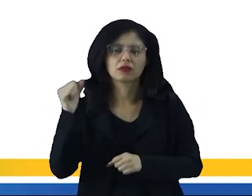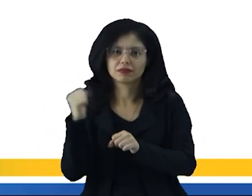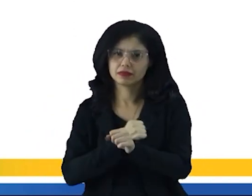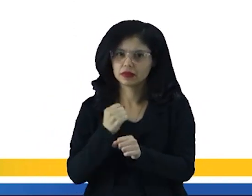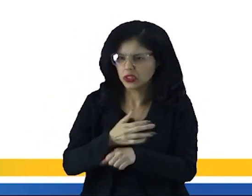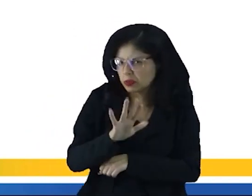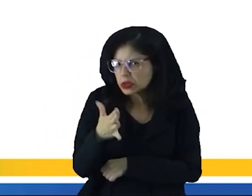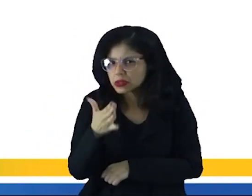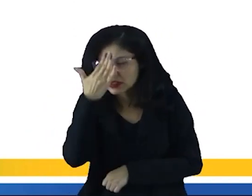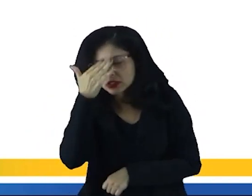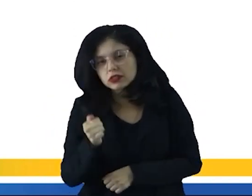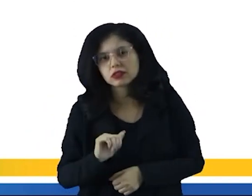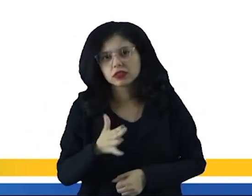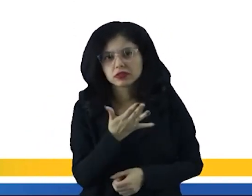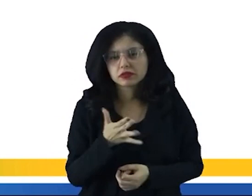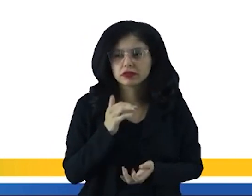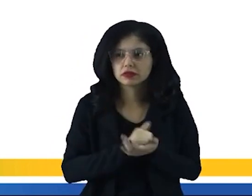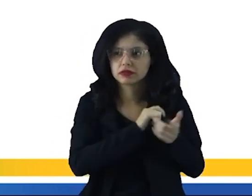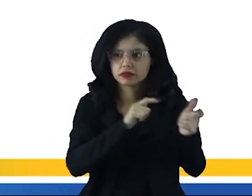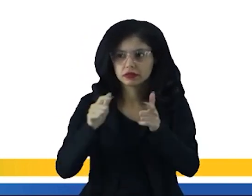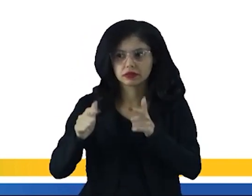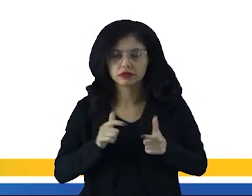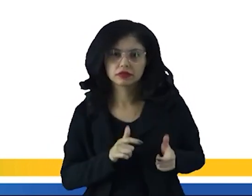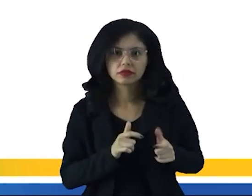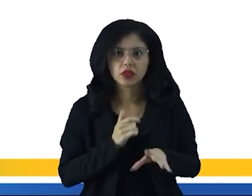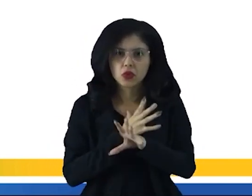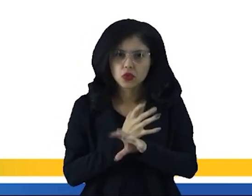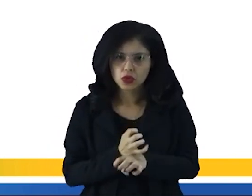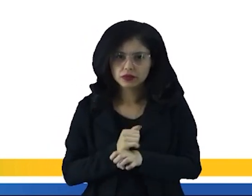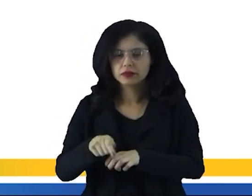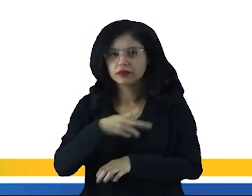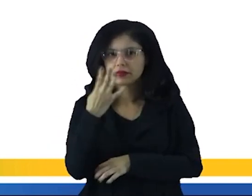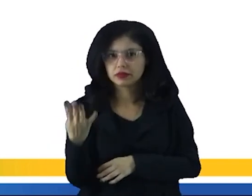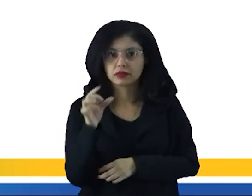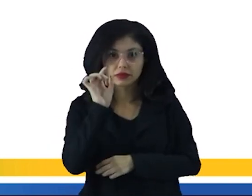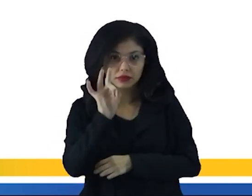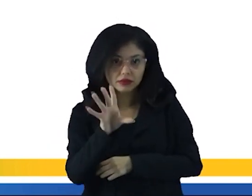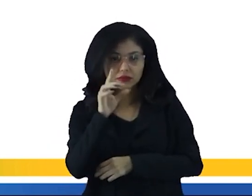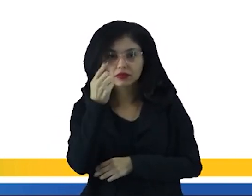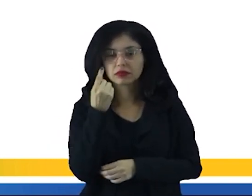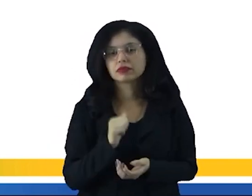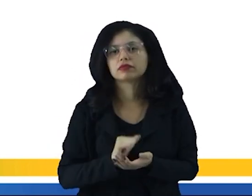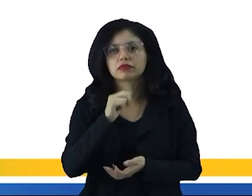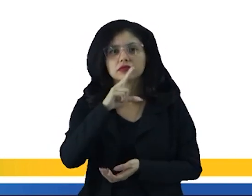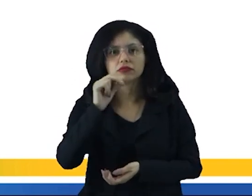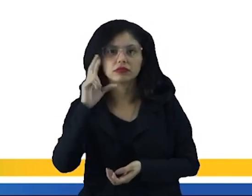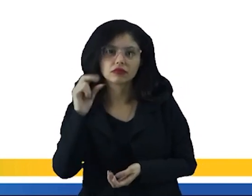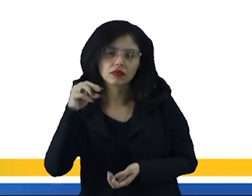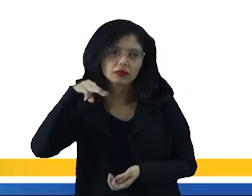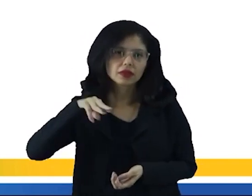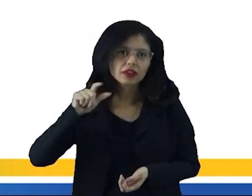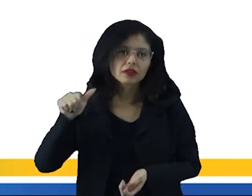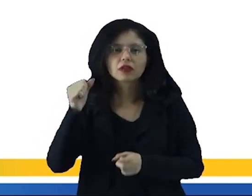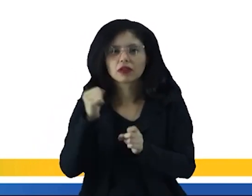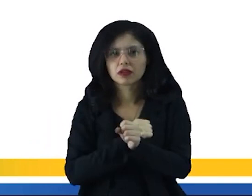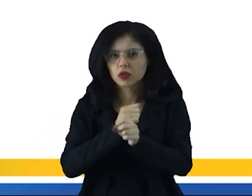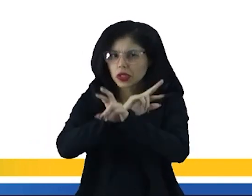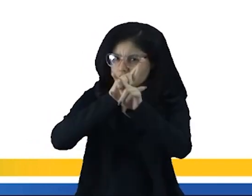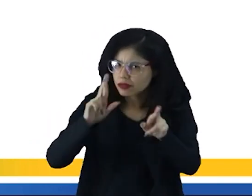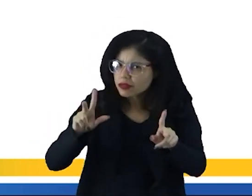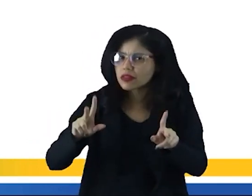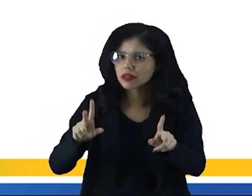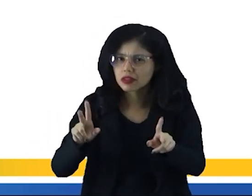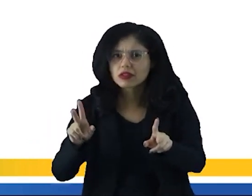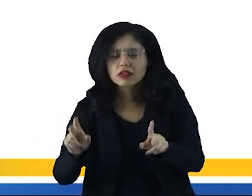Só para ter uma ideia, às vezes as áreas áridas, essa quantidade de chuva é somente 500 milímetros por ano. Olha a